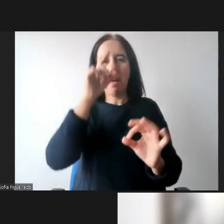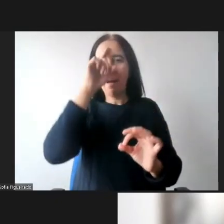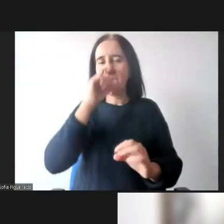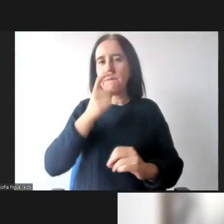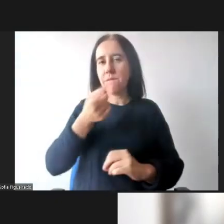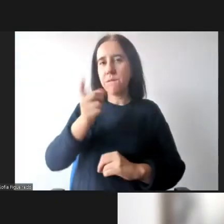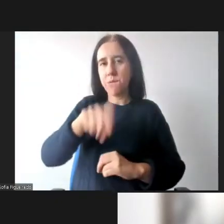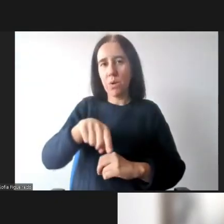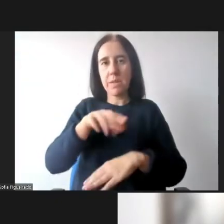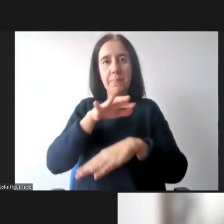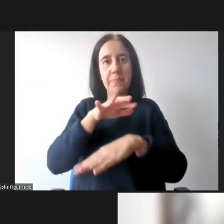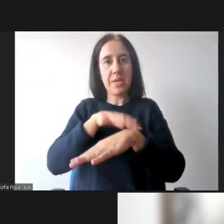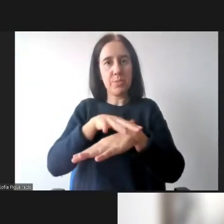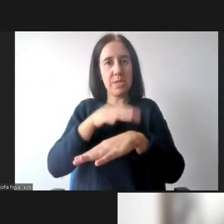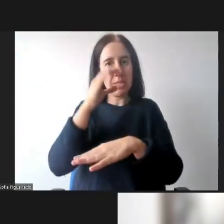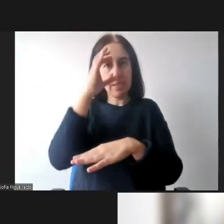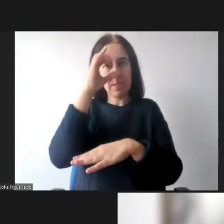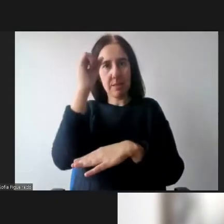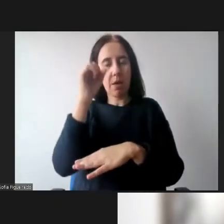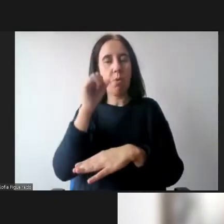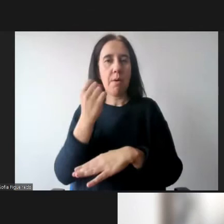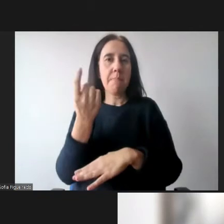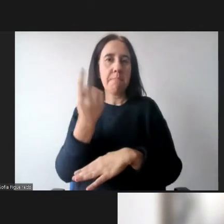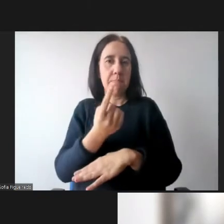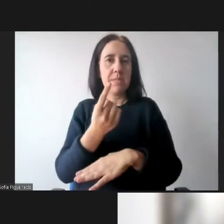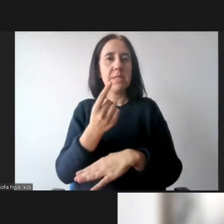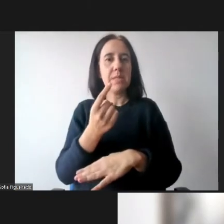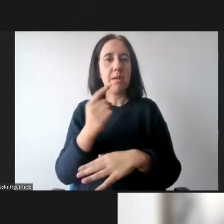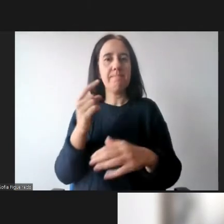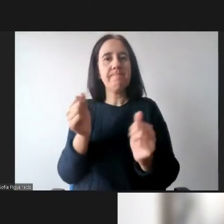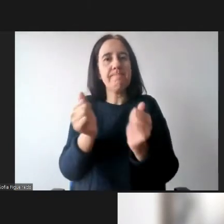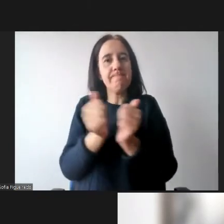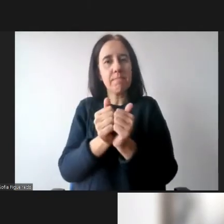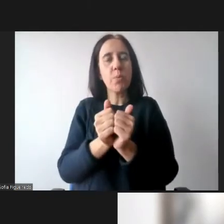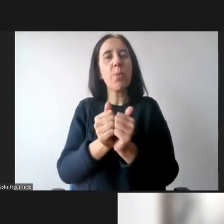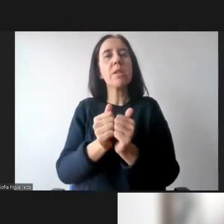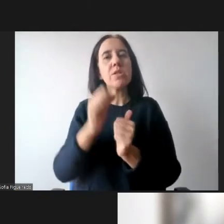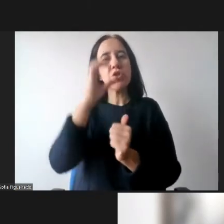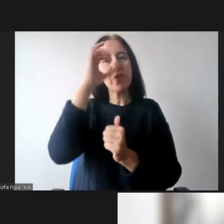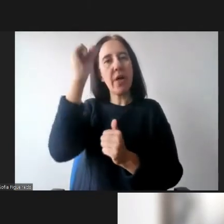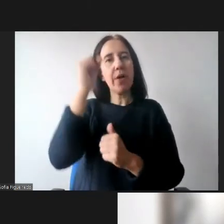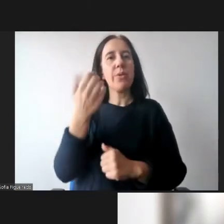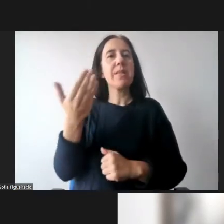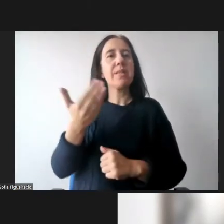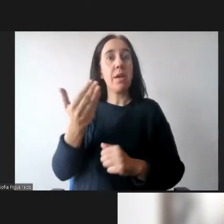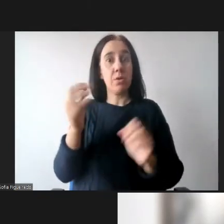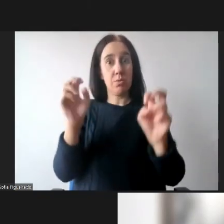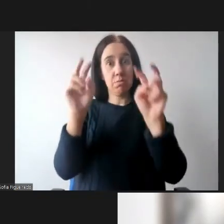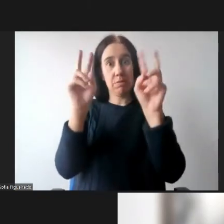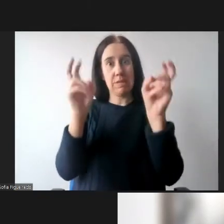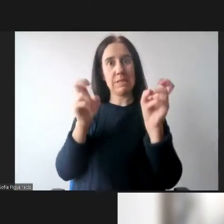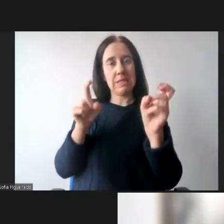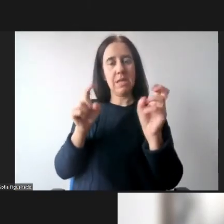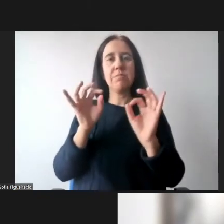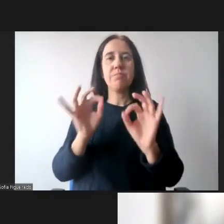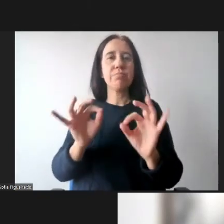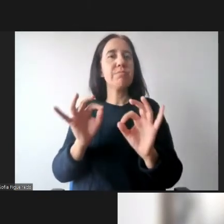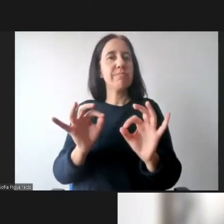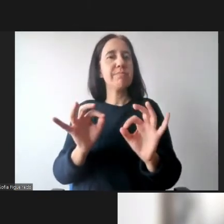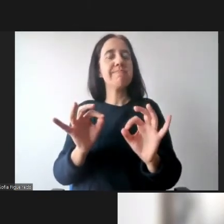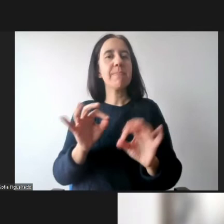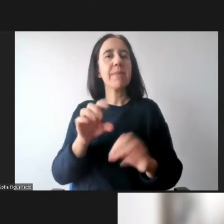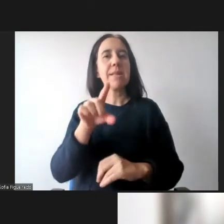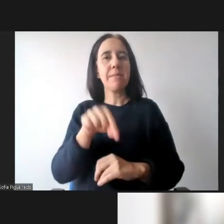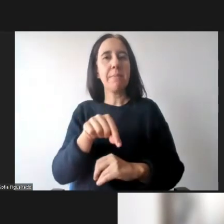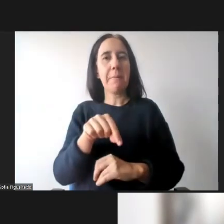que a administração tem que ser um braço do Estado de Direito, e é com base nessa ideia que necessariamente